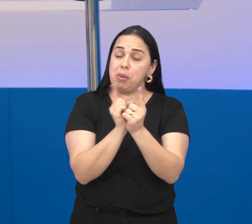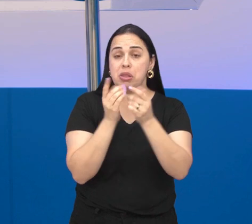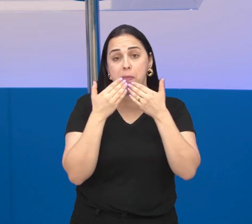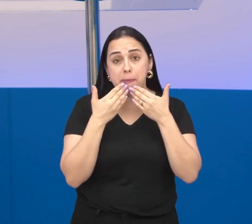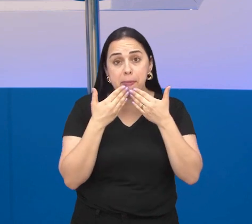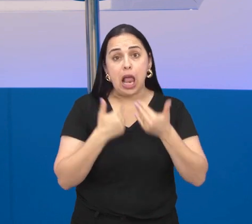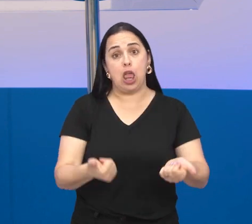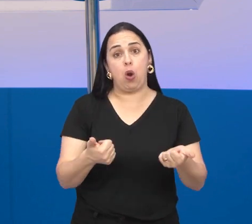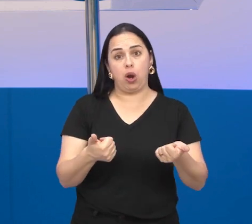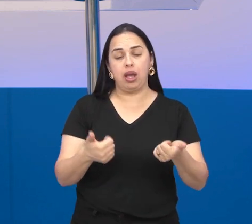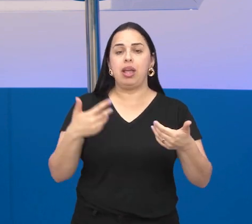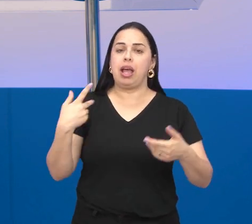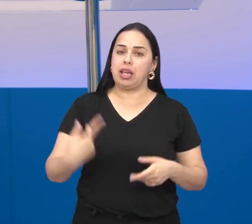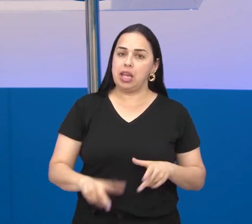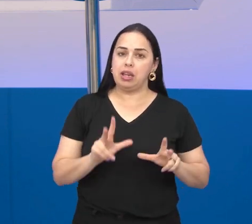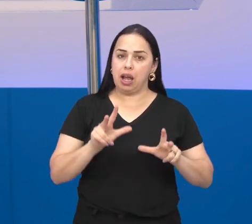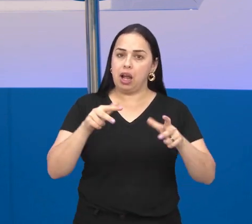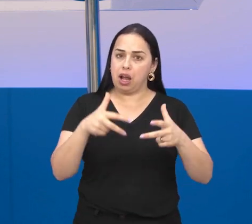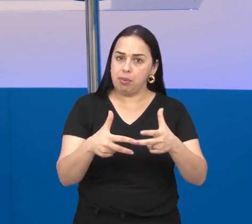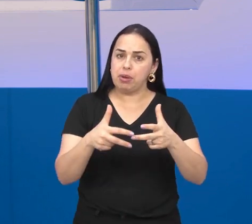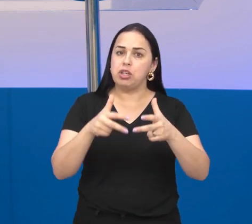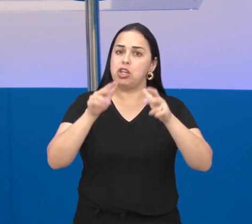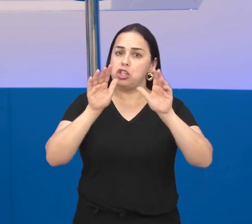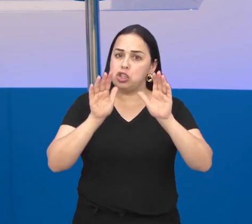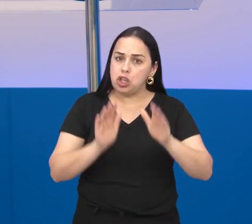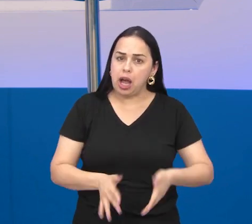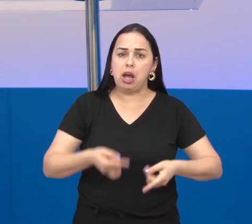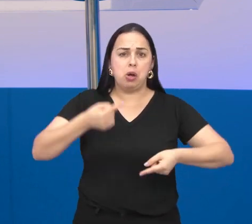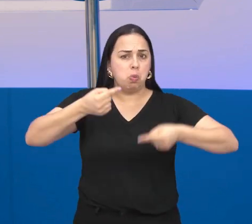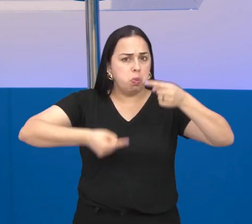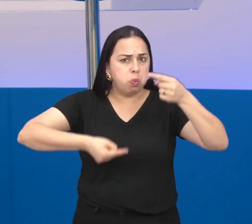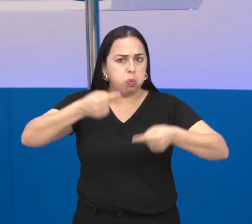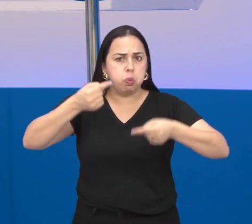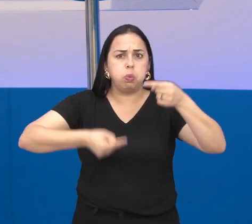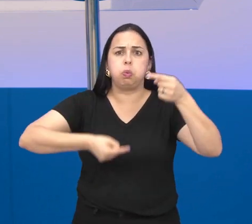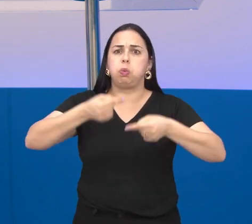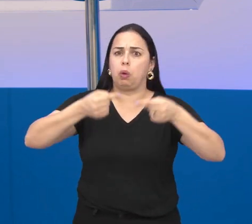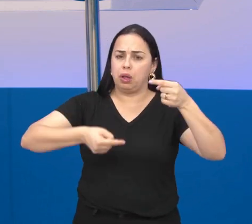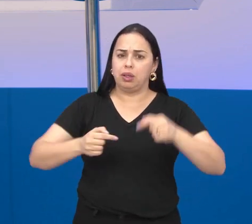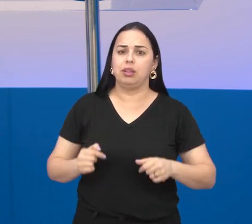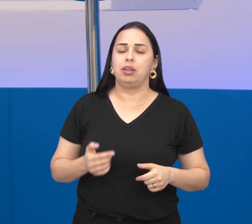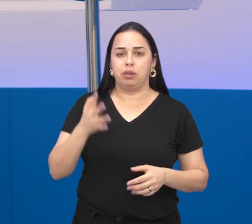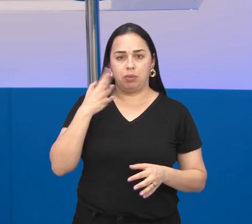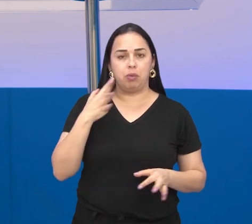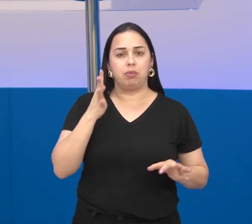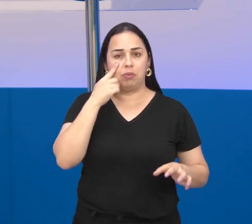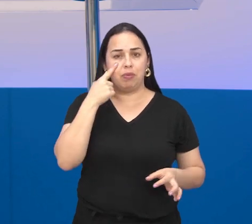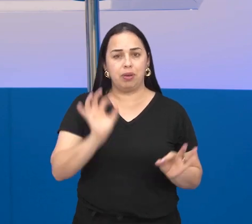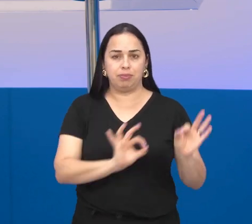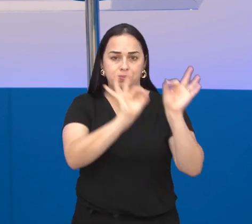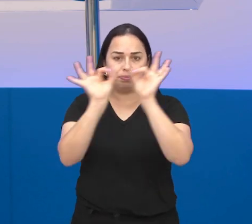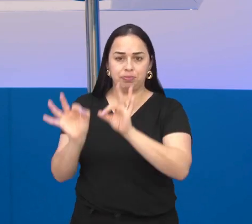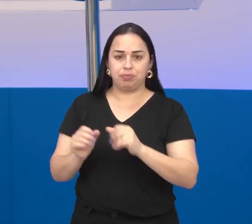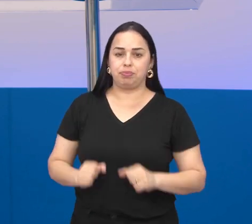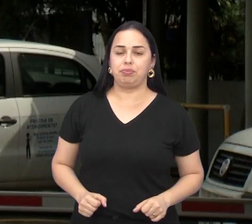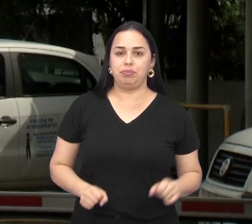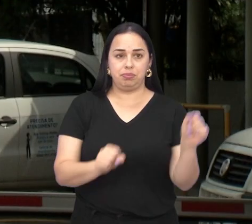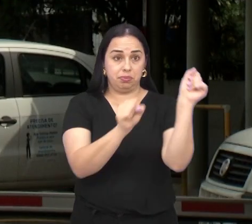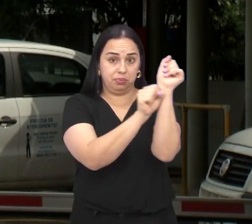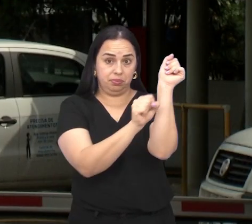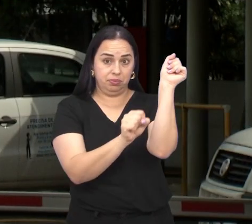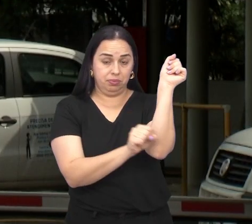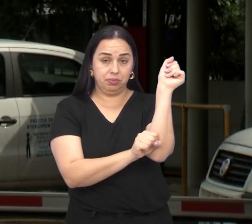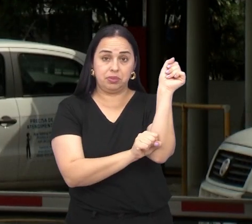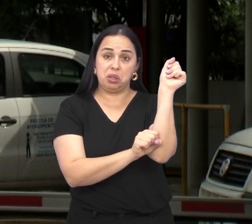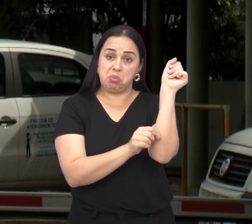no atendimento. Aqui na Câmara de São José, o assunto foi e continua sendo muito debatido. Confira na reportagem.